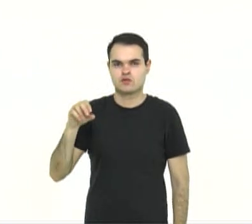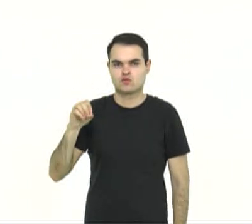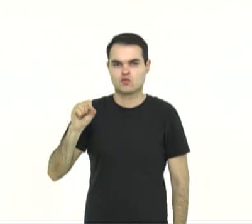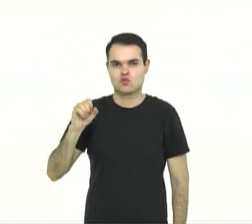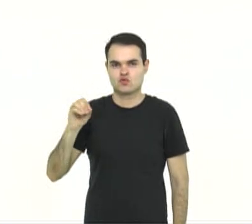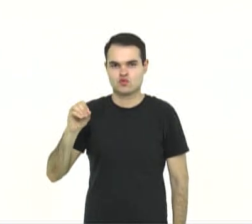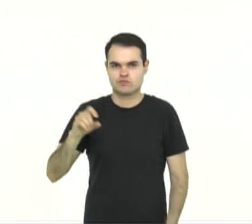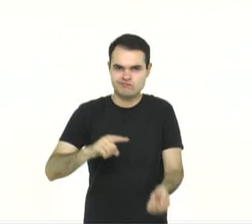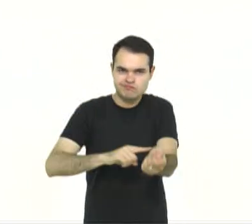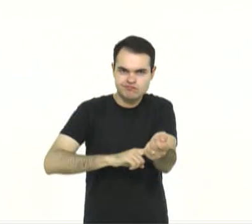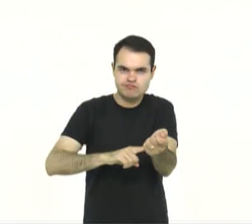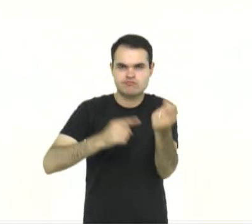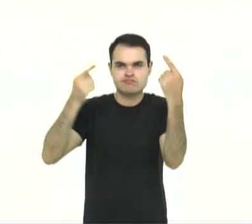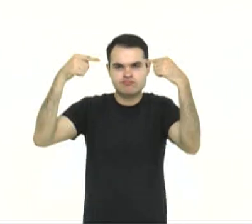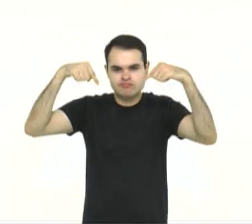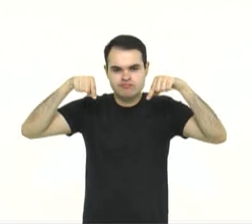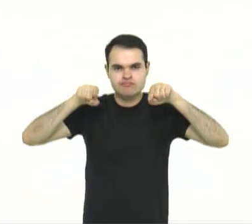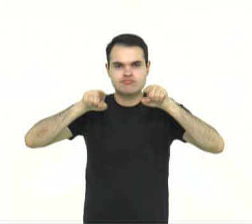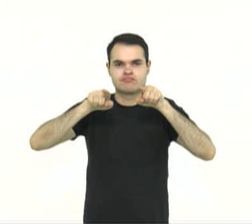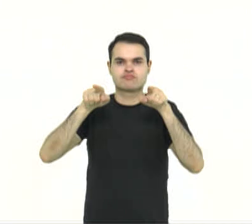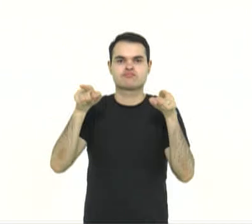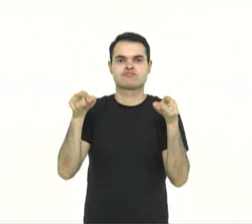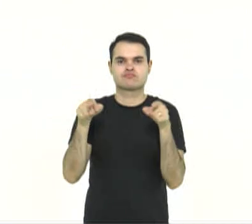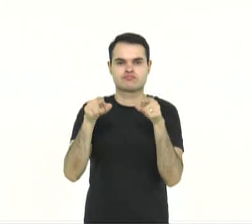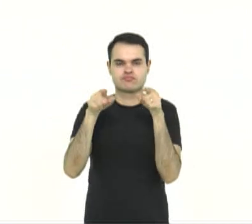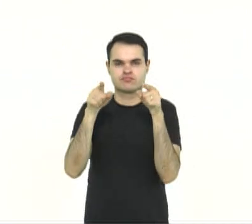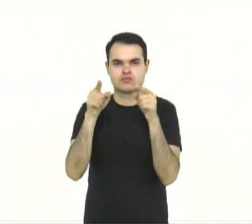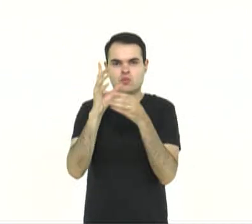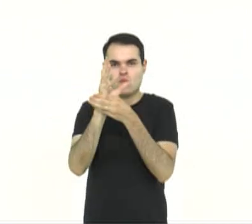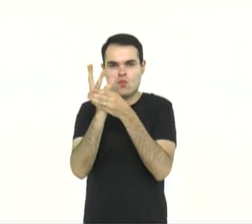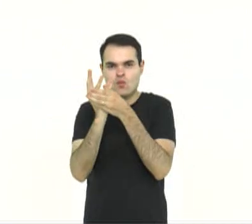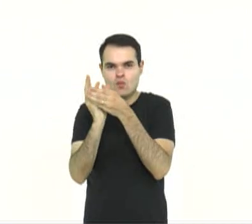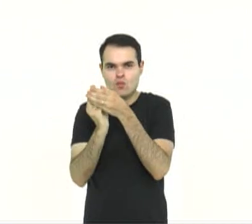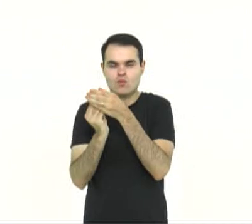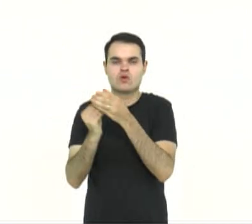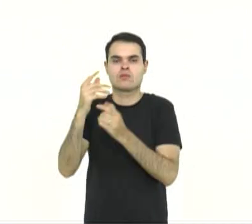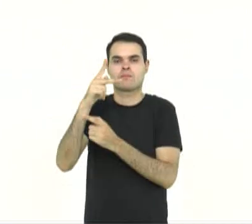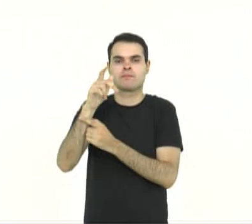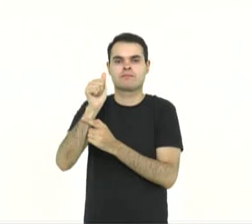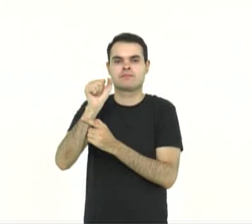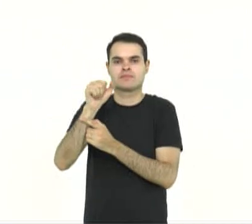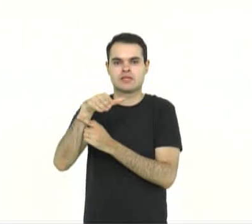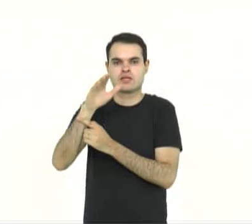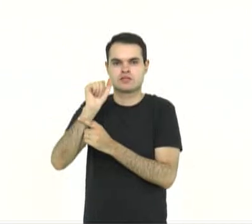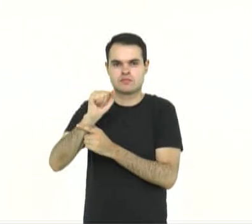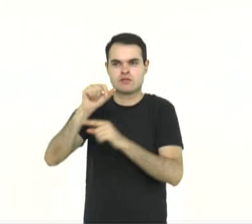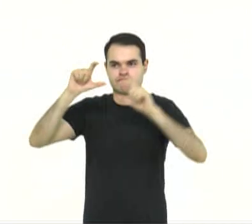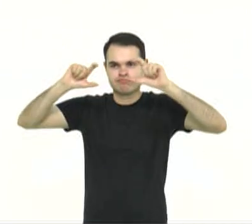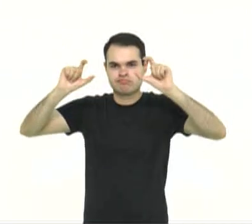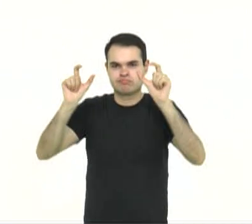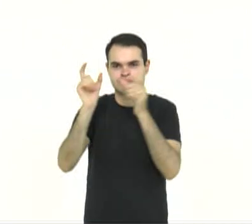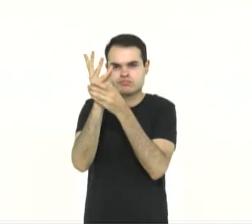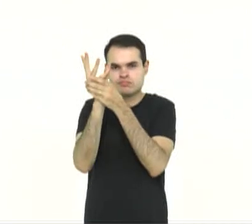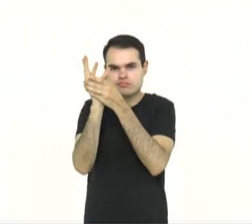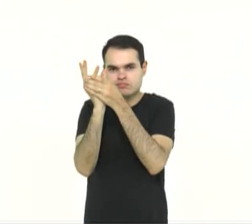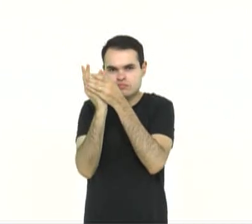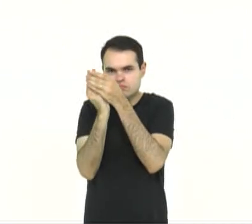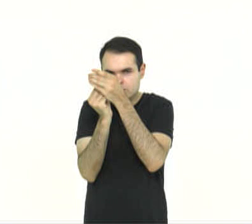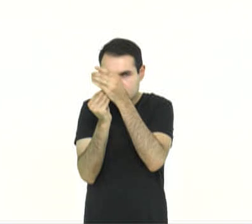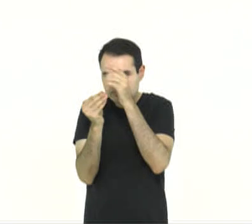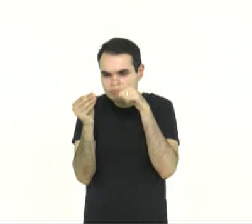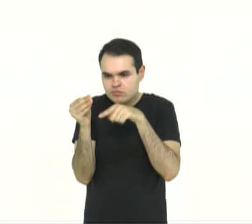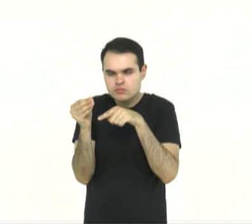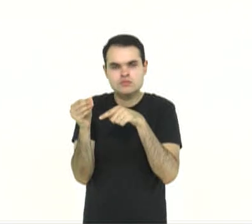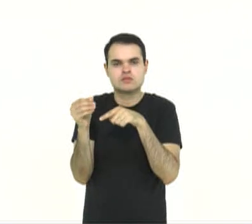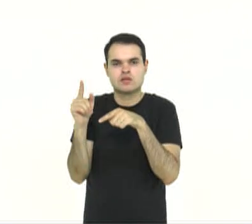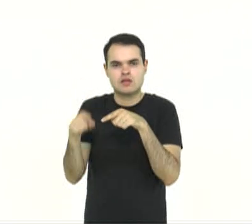veia renal, vai acontecer uma filtração desse plasma pela cápsula renal, e esse filtrado glomerular, ou